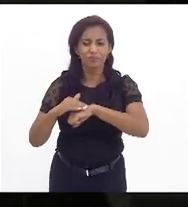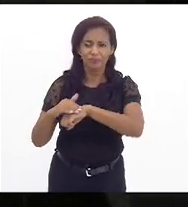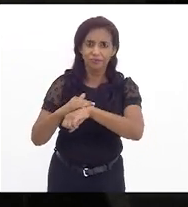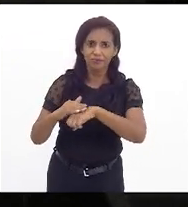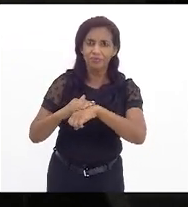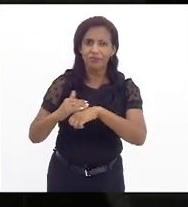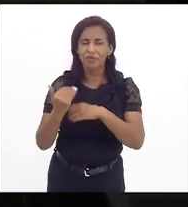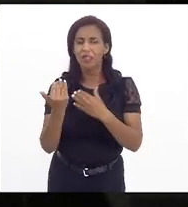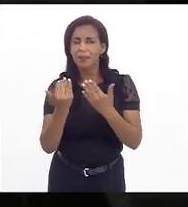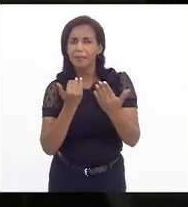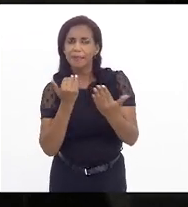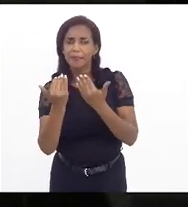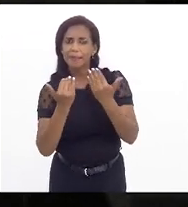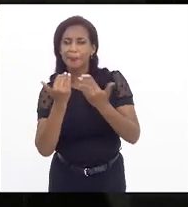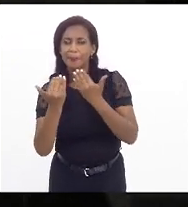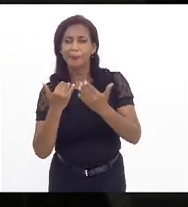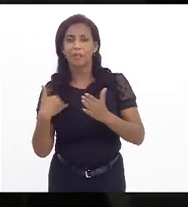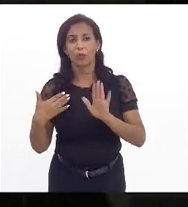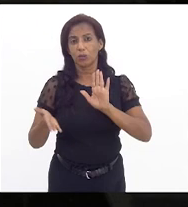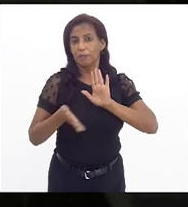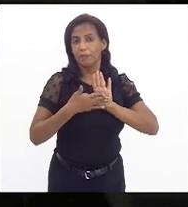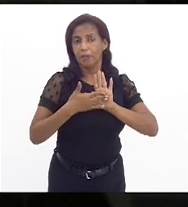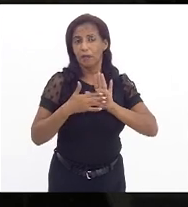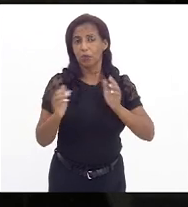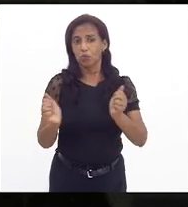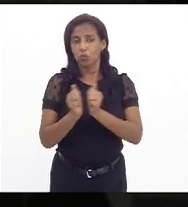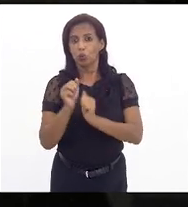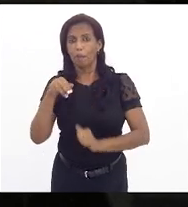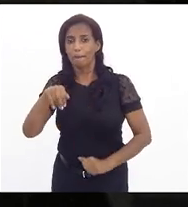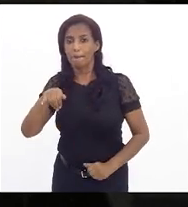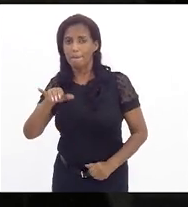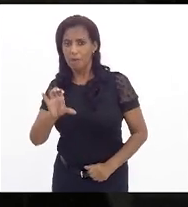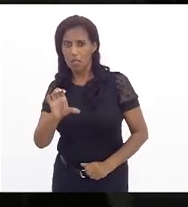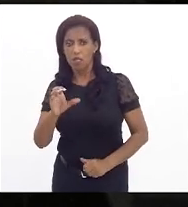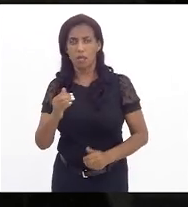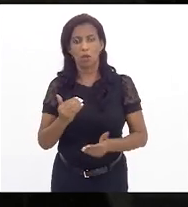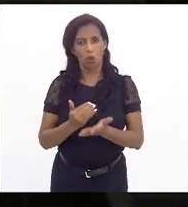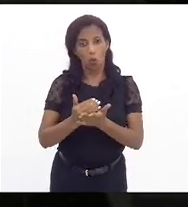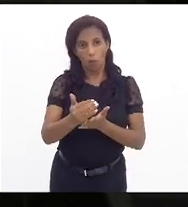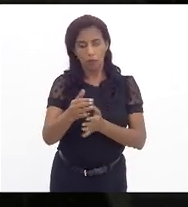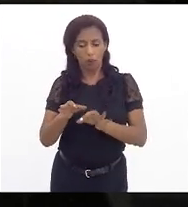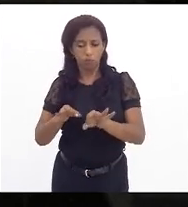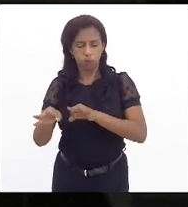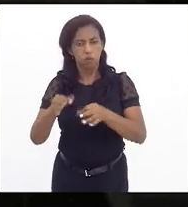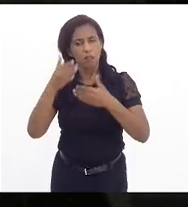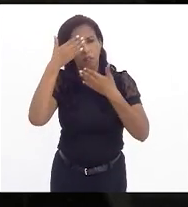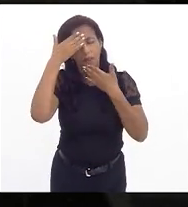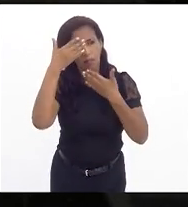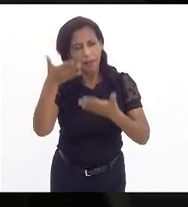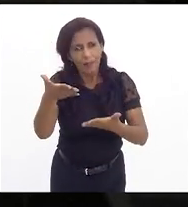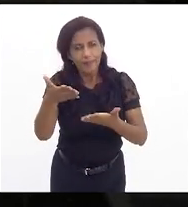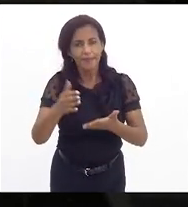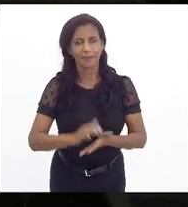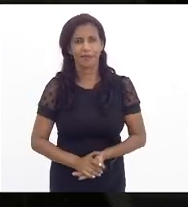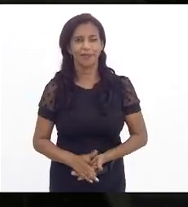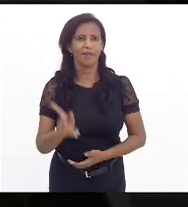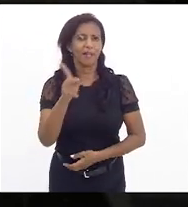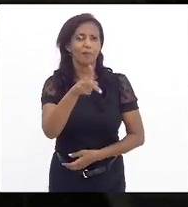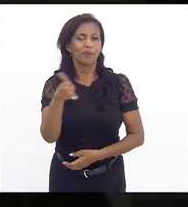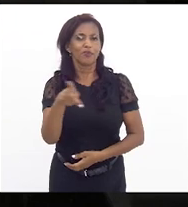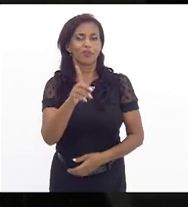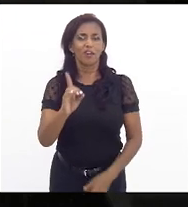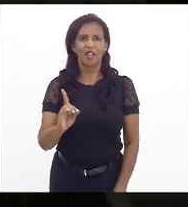inicial que o nosso mandato e o mandato do deputado Carlos Mink começamos a fazer. Eu quero agradecer aqui publicamente a professora